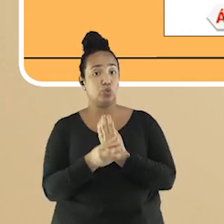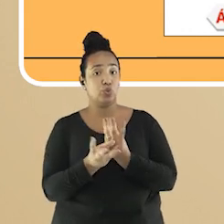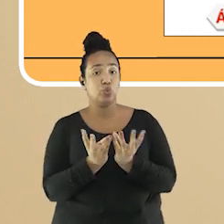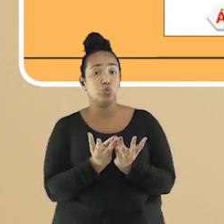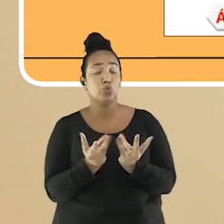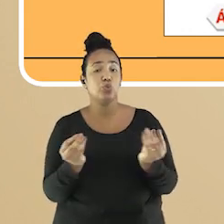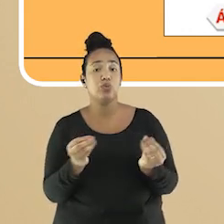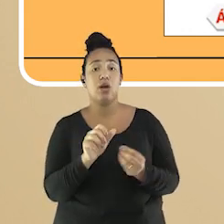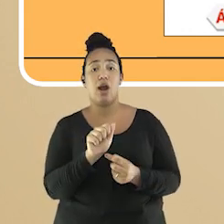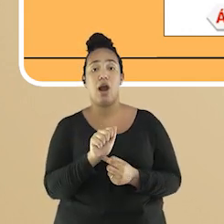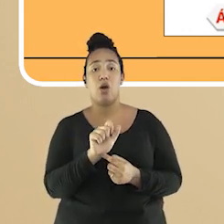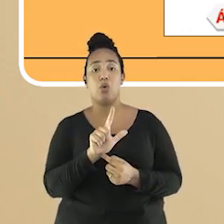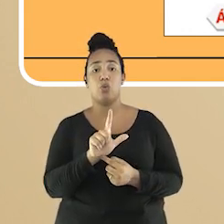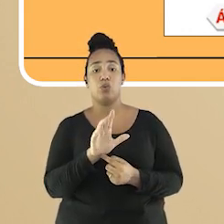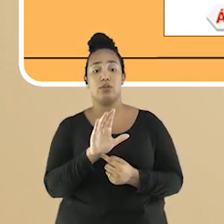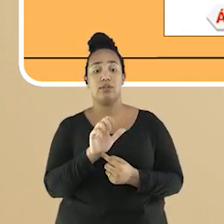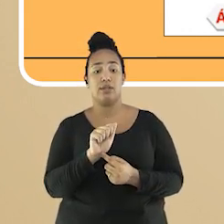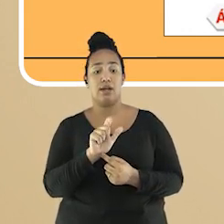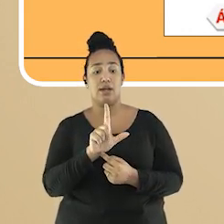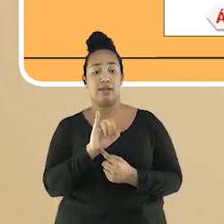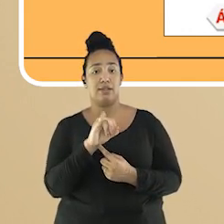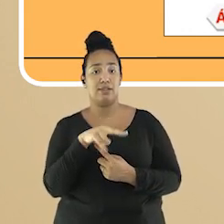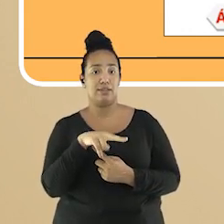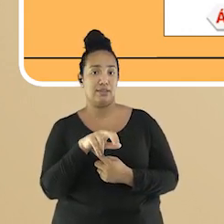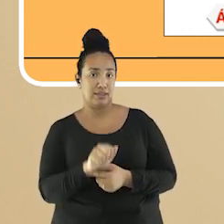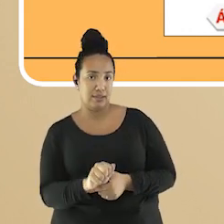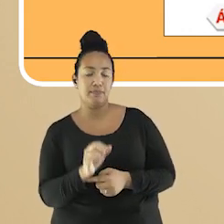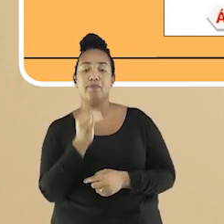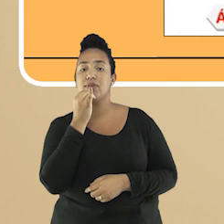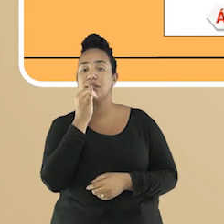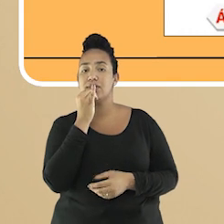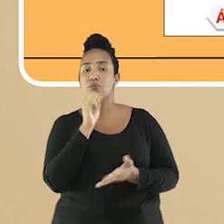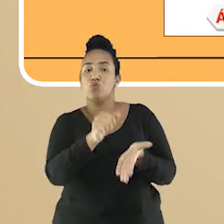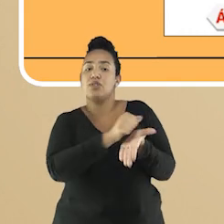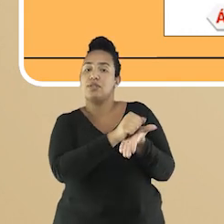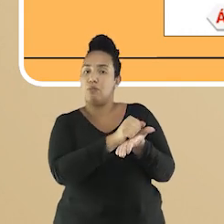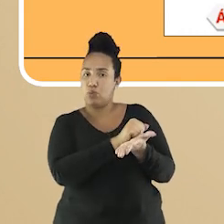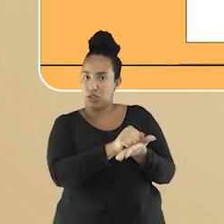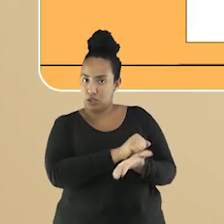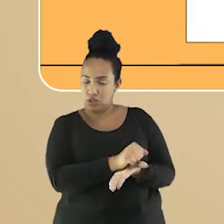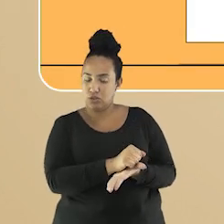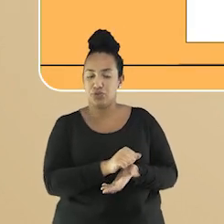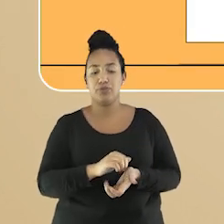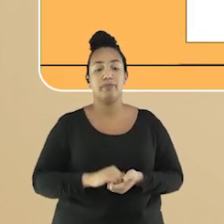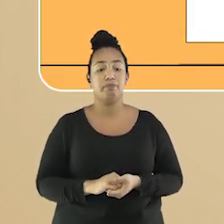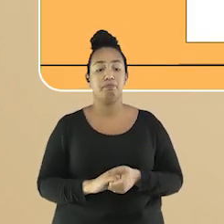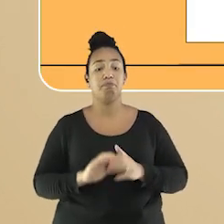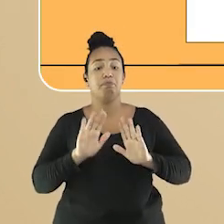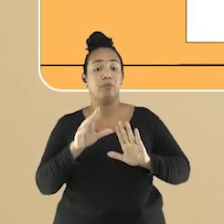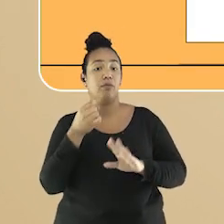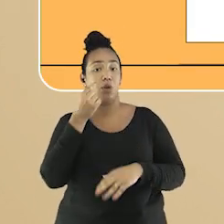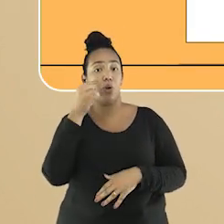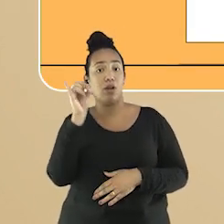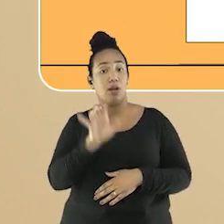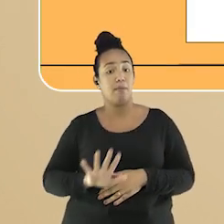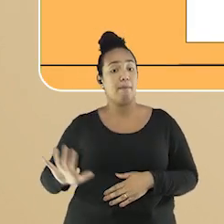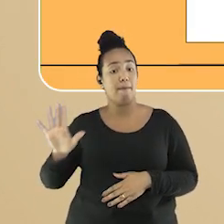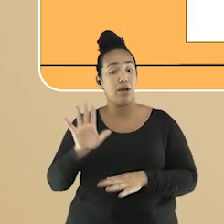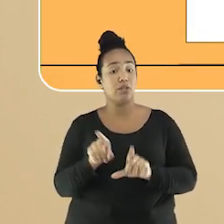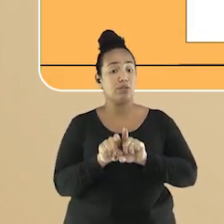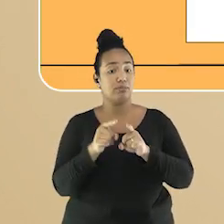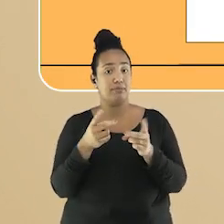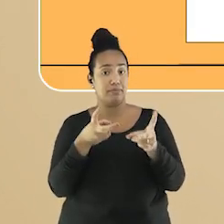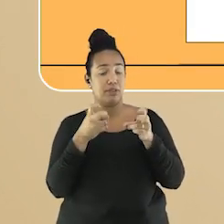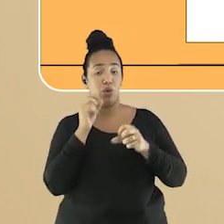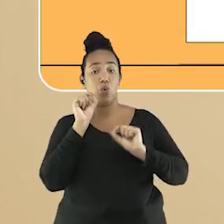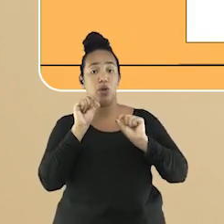e de valores acima de 7. É o caso do sabonete e da água sanitária, por exemplo. Mas, na figura, também notamos que a água da